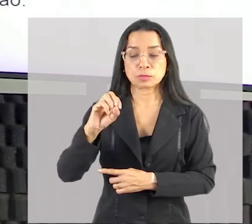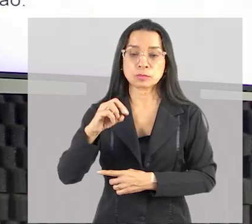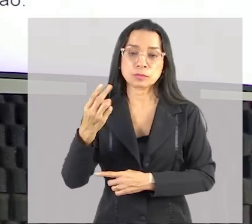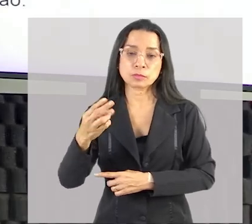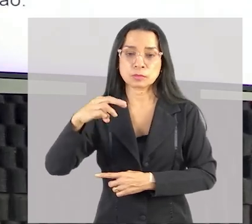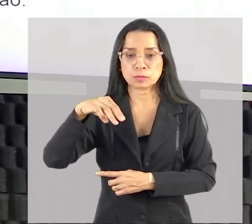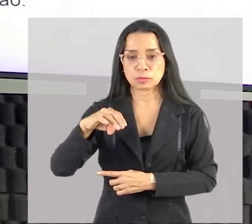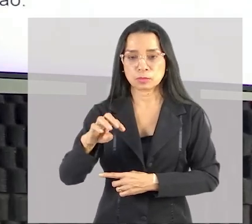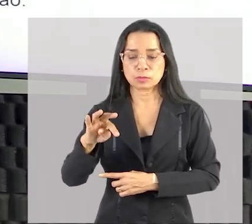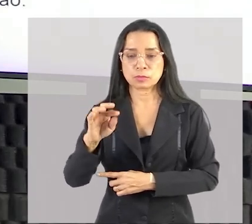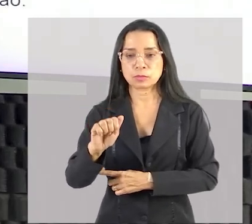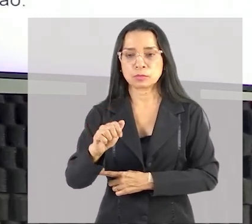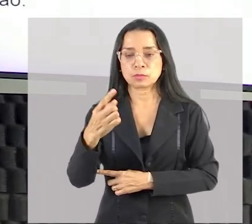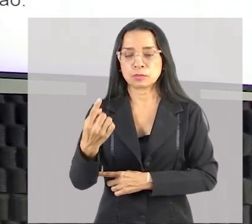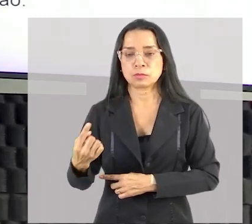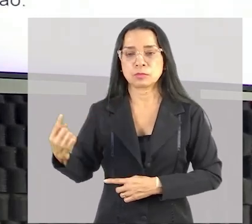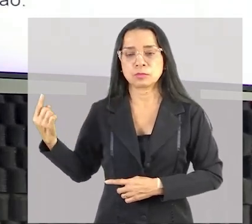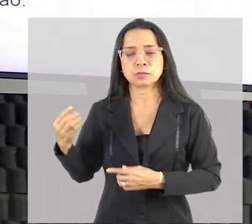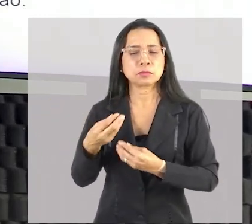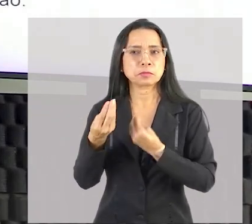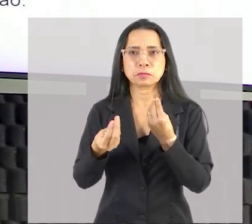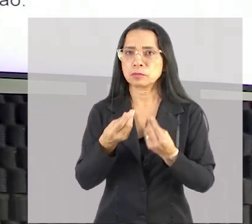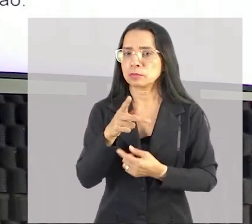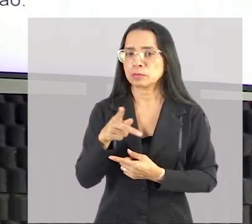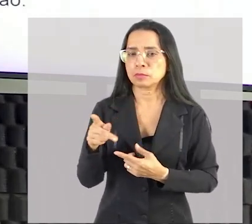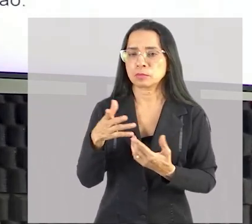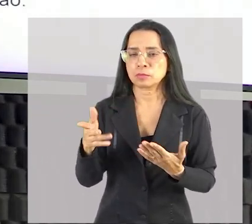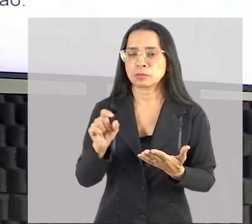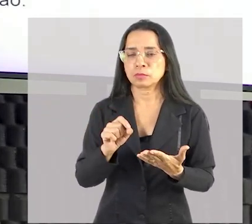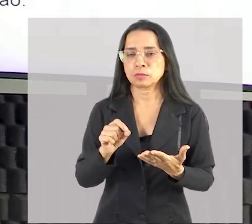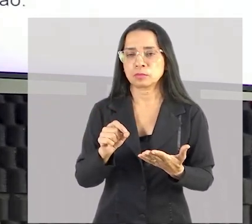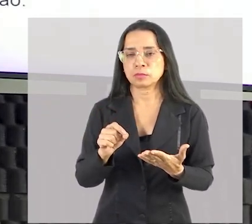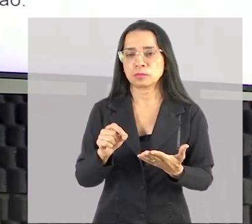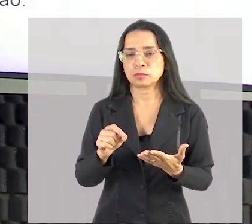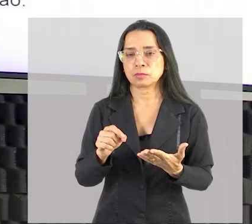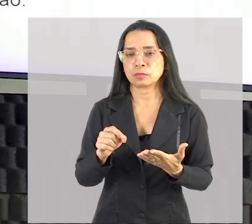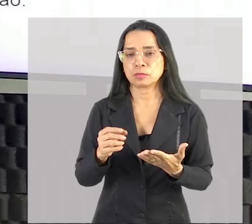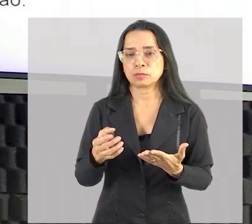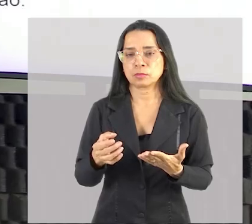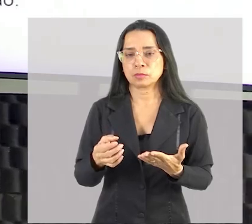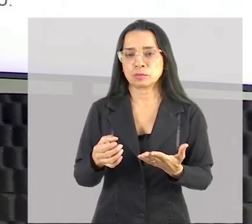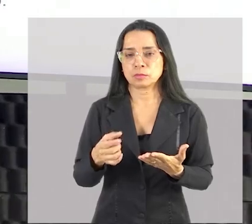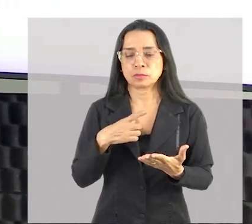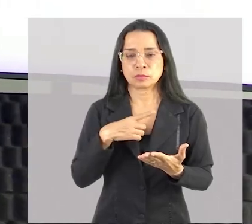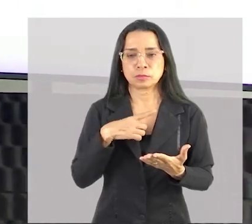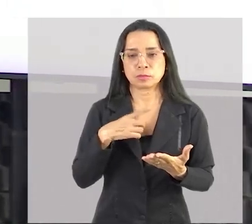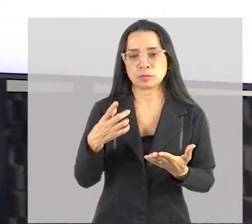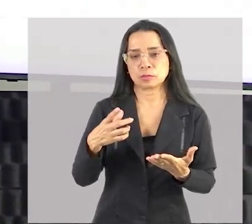metadirigente. Daniel, como assim? Quando você pega o anel aromático,